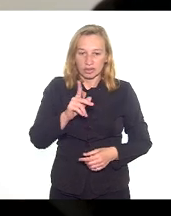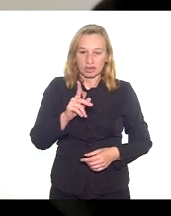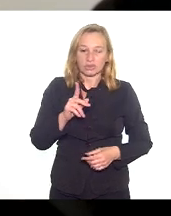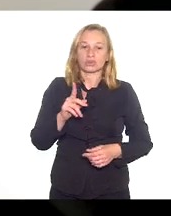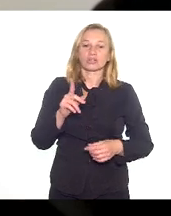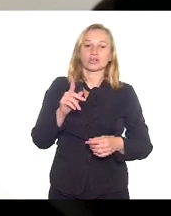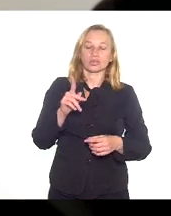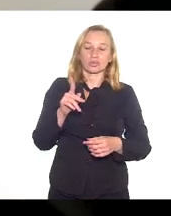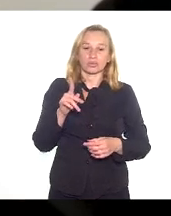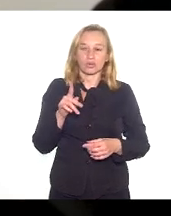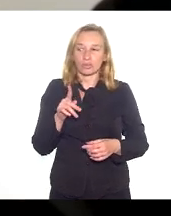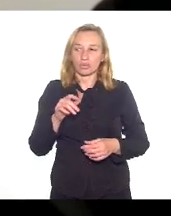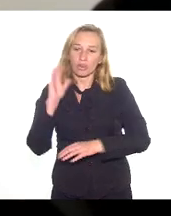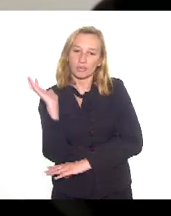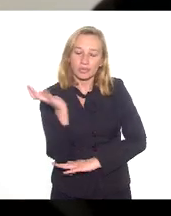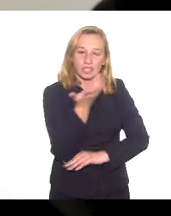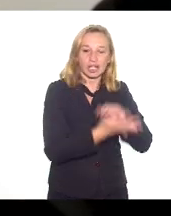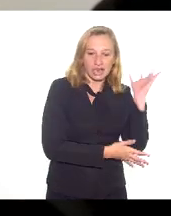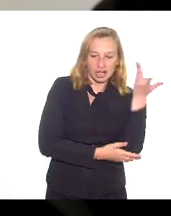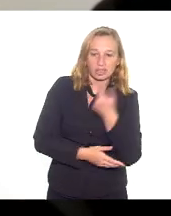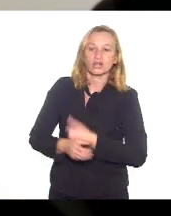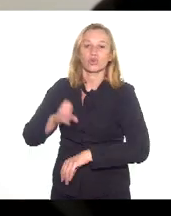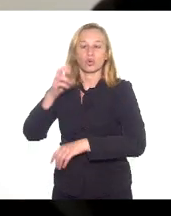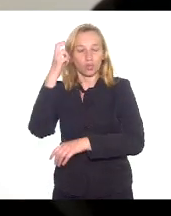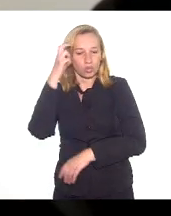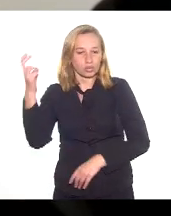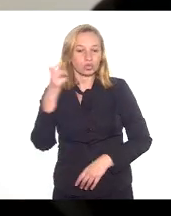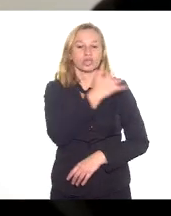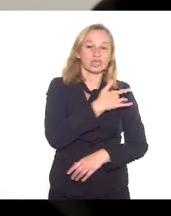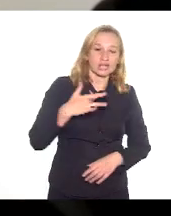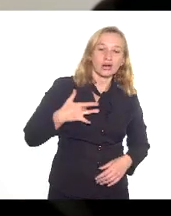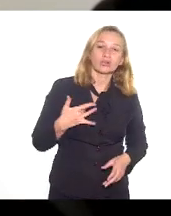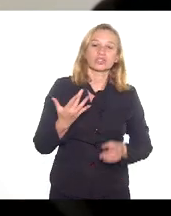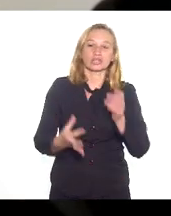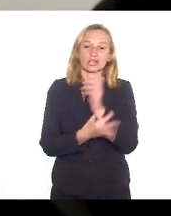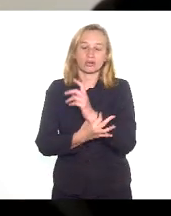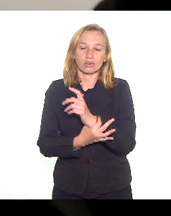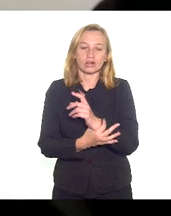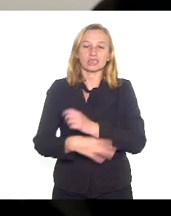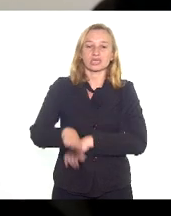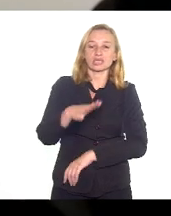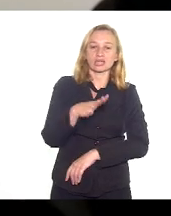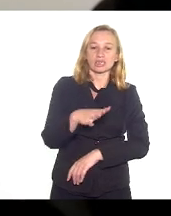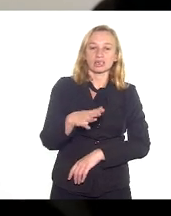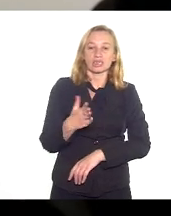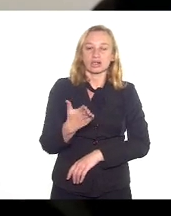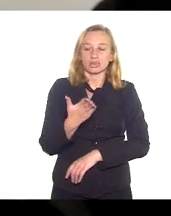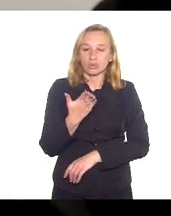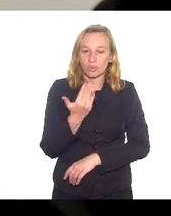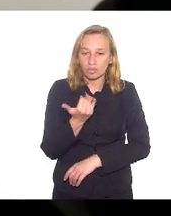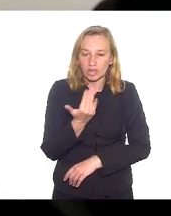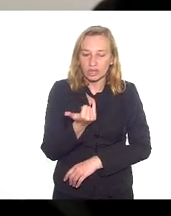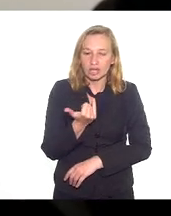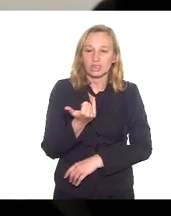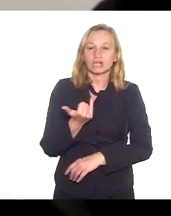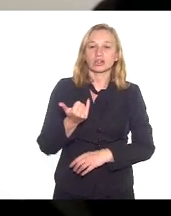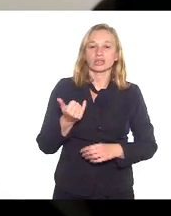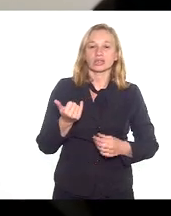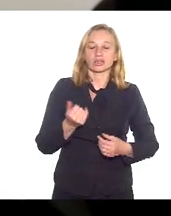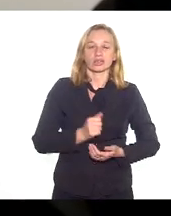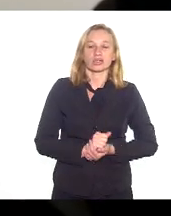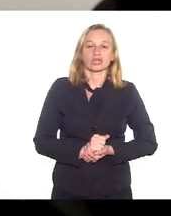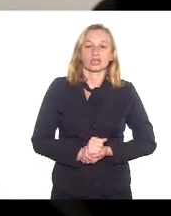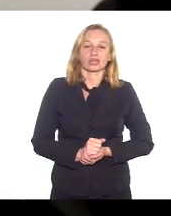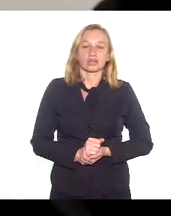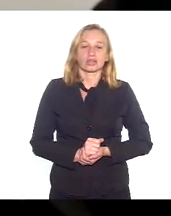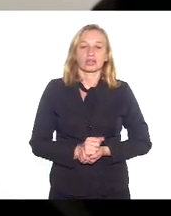urbana, habitação e assuntos fundiários, de cultura, de saúde, de segurança alimentar, de educação, de economia, indústria e comércio e